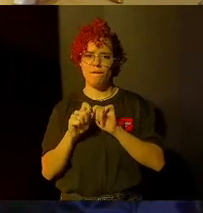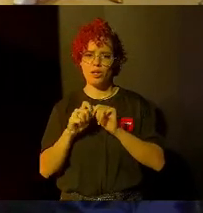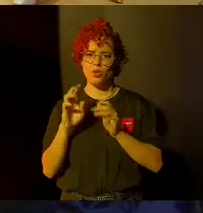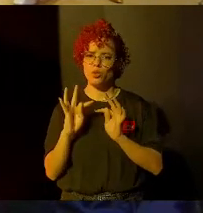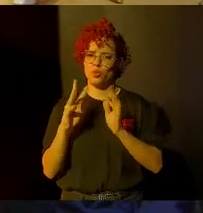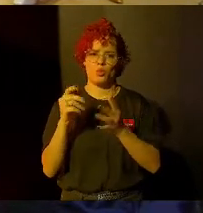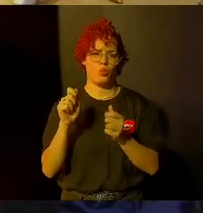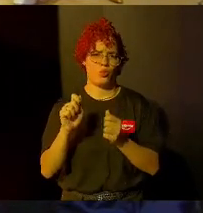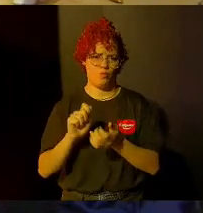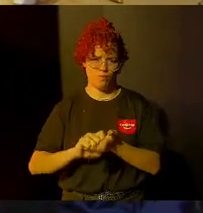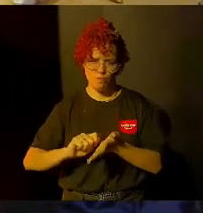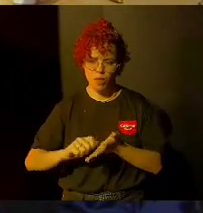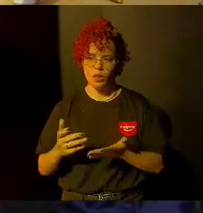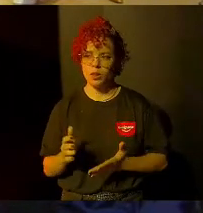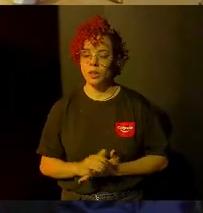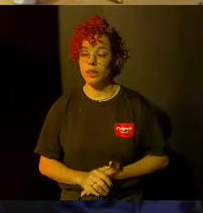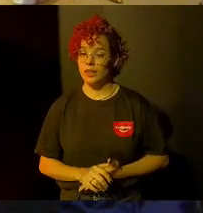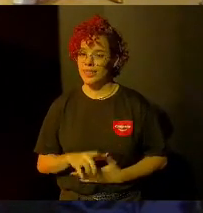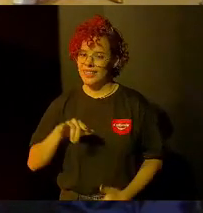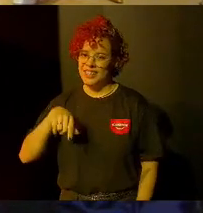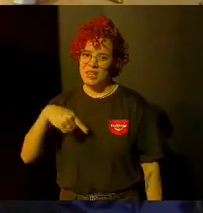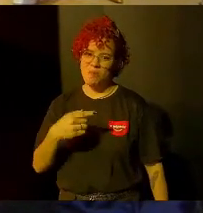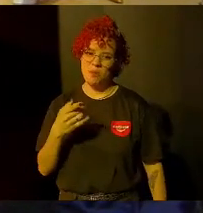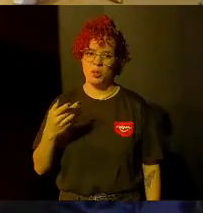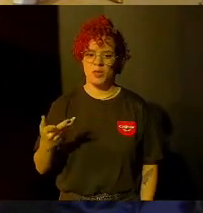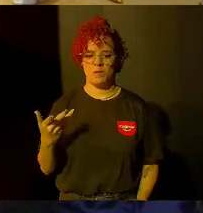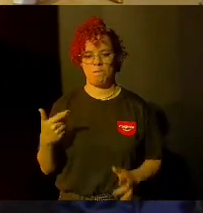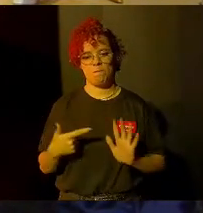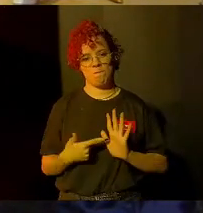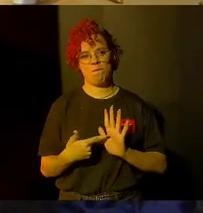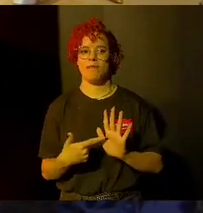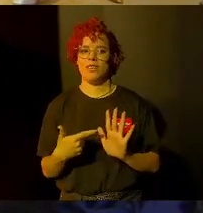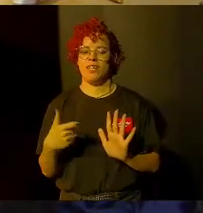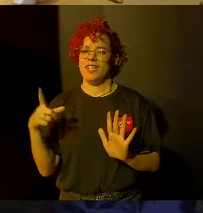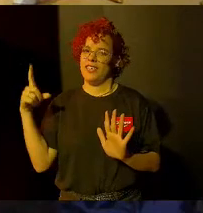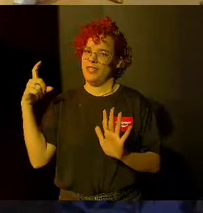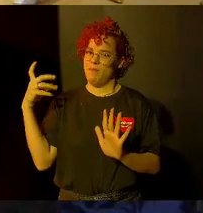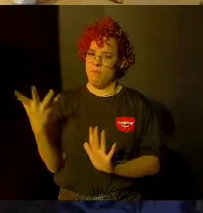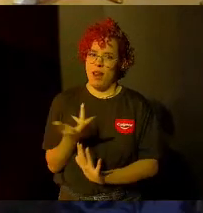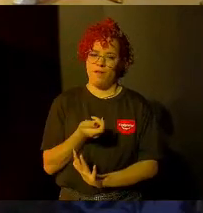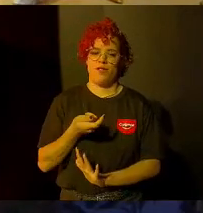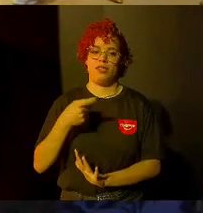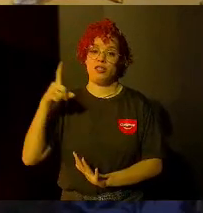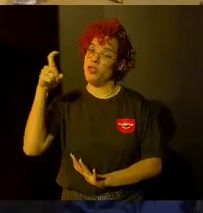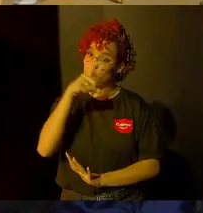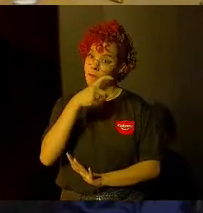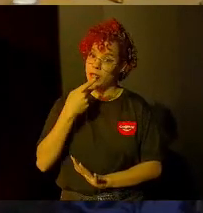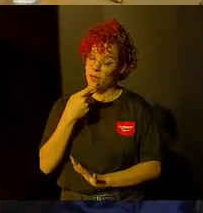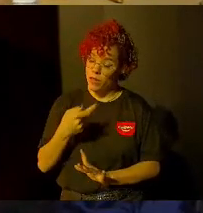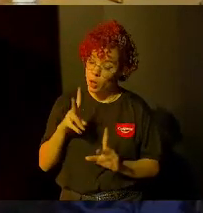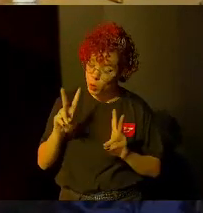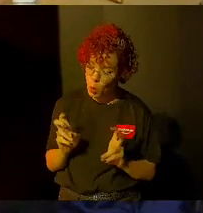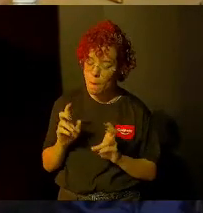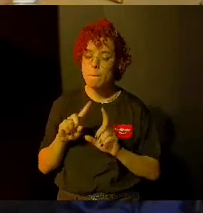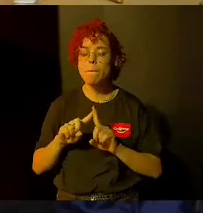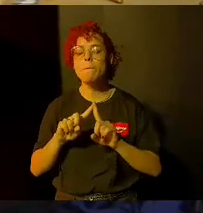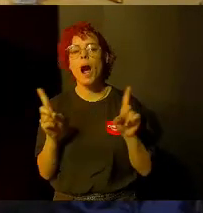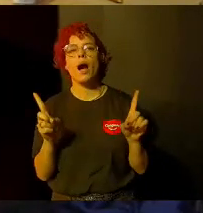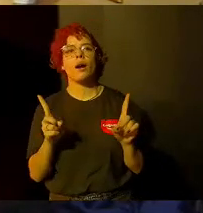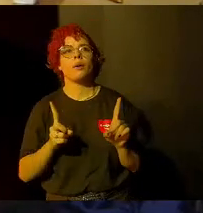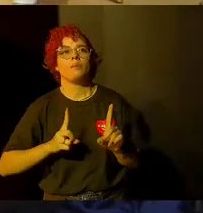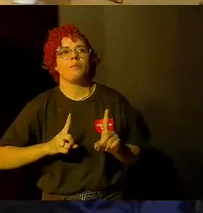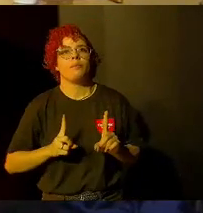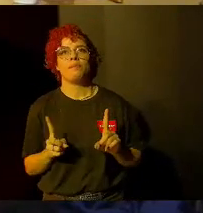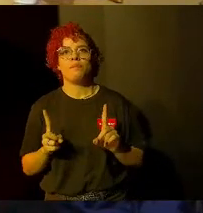bom depois desse relato maravilhoso fica até difícil a gente falar né mas eu queria